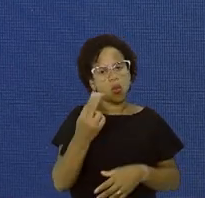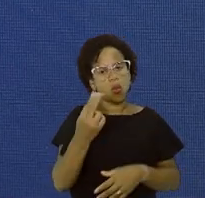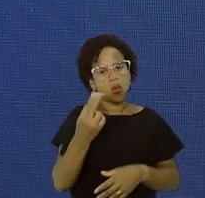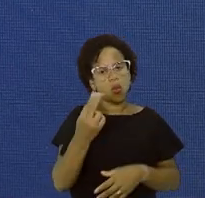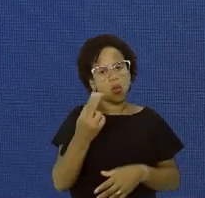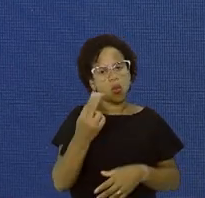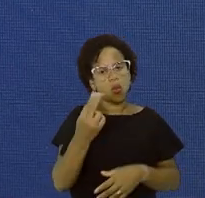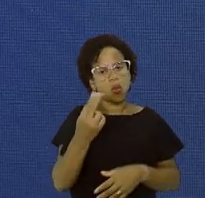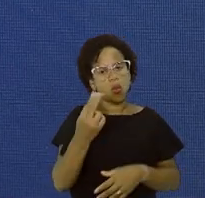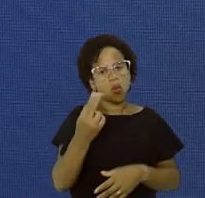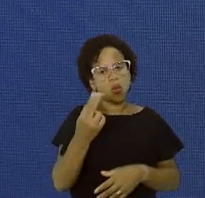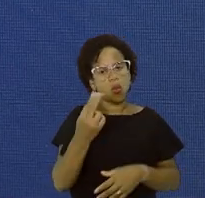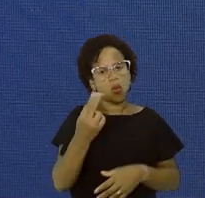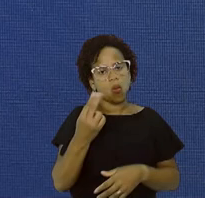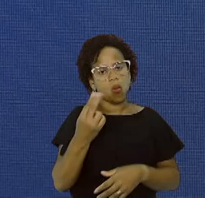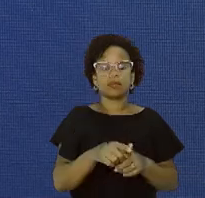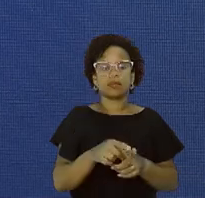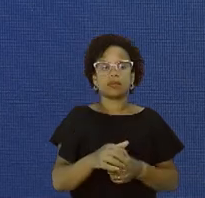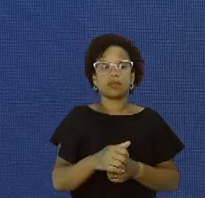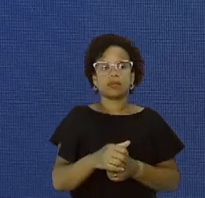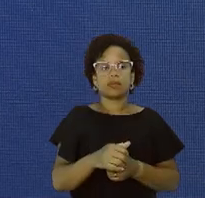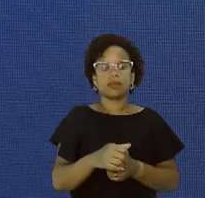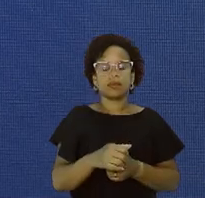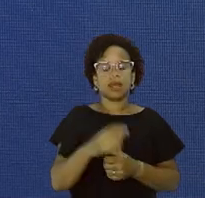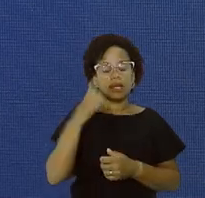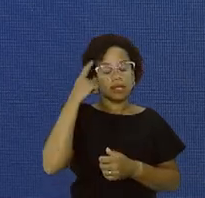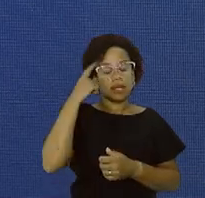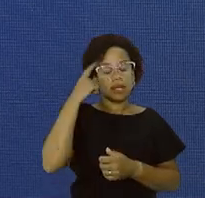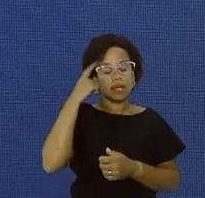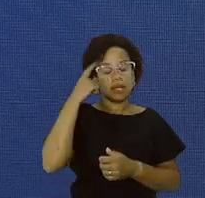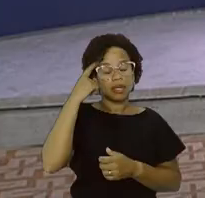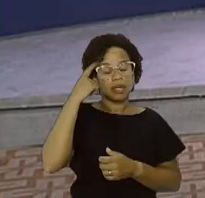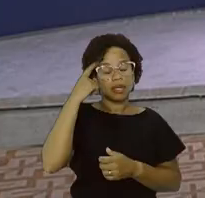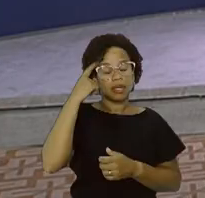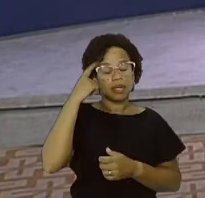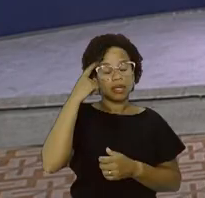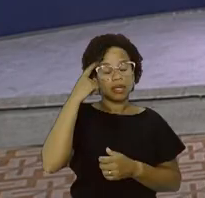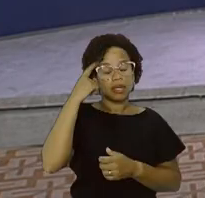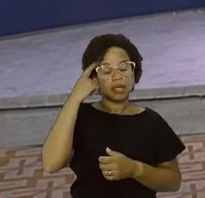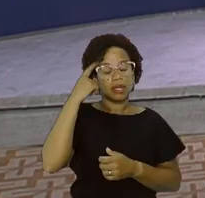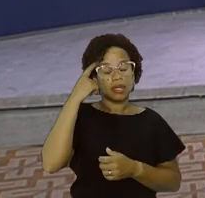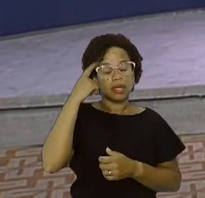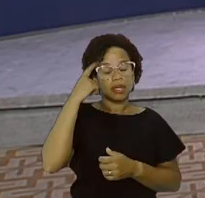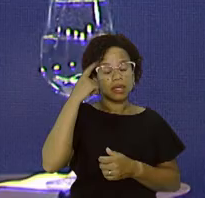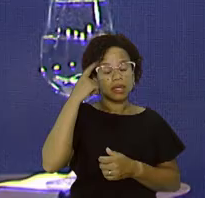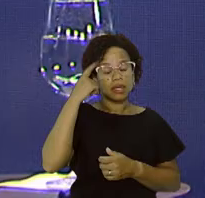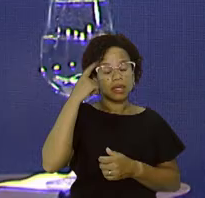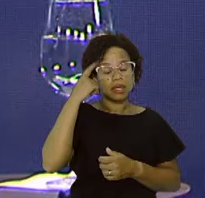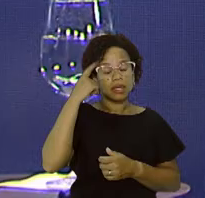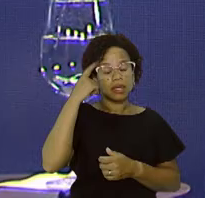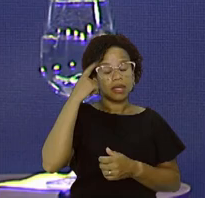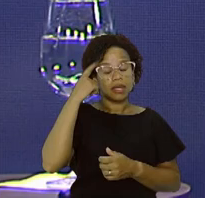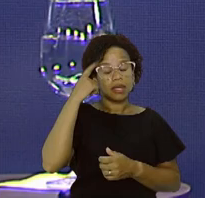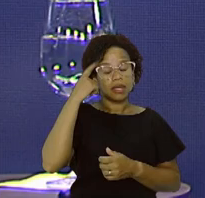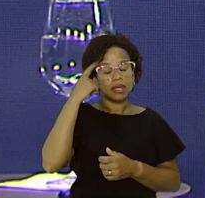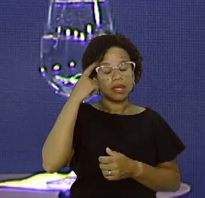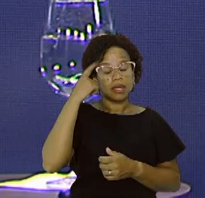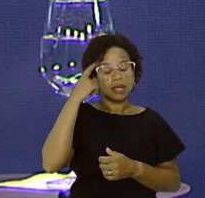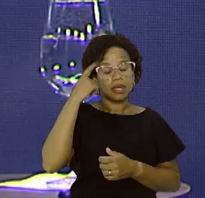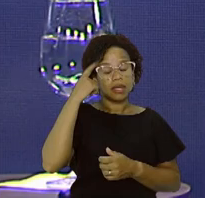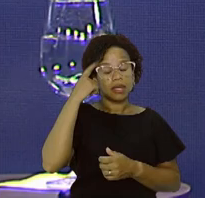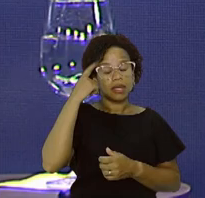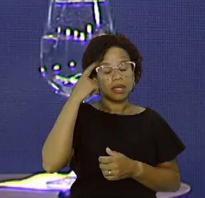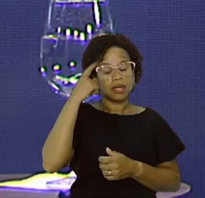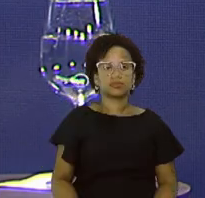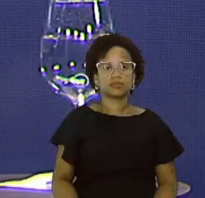aquela empresa preste um serviço melhor do que já existe o que você falou né parece que a inteligência artificial Finalmente chegou